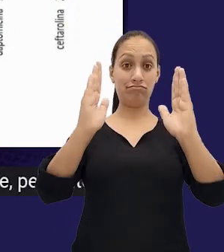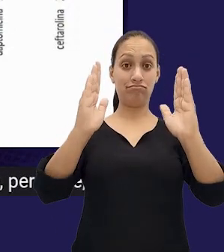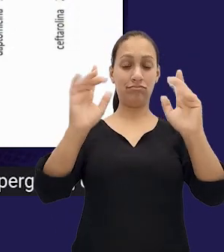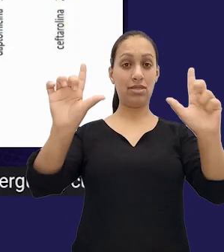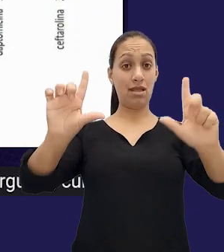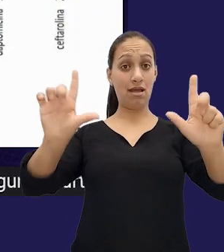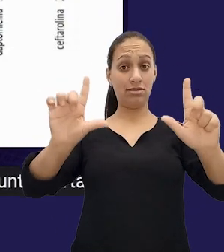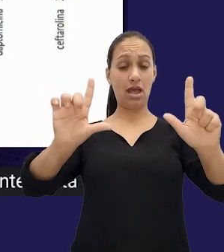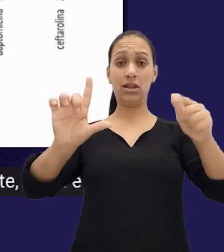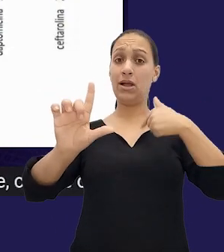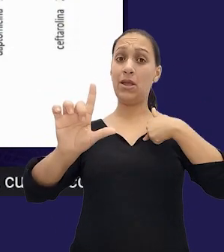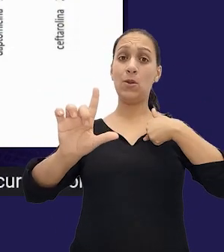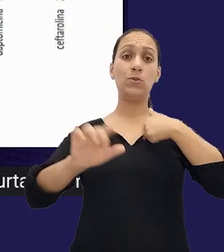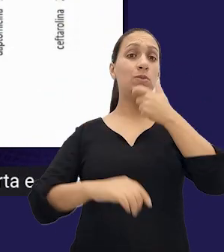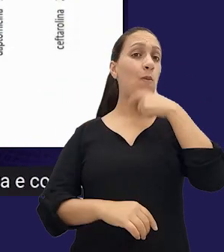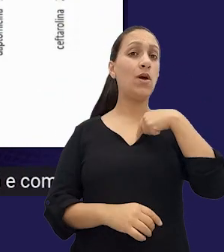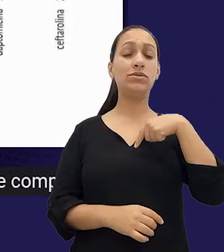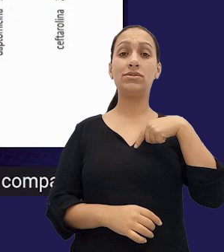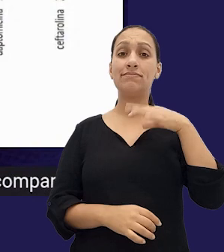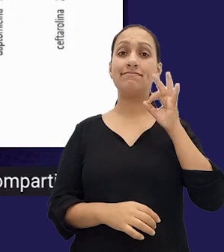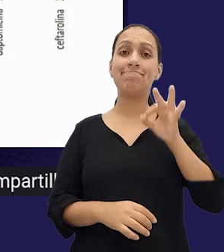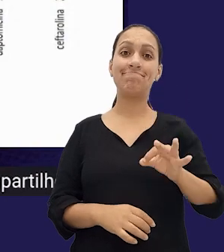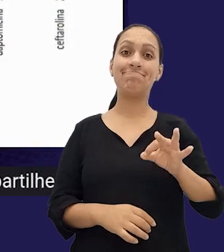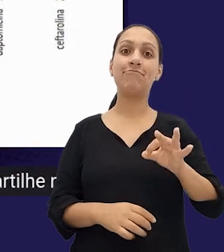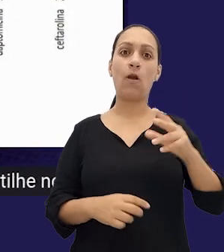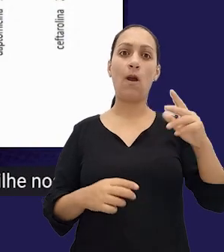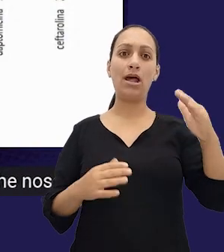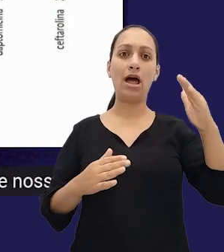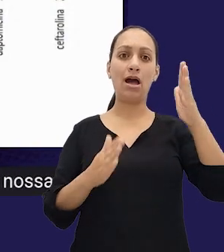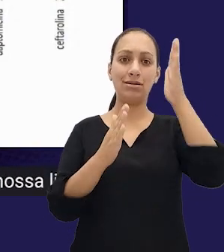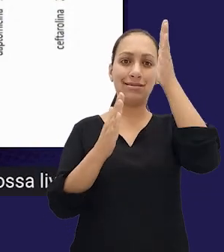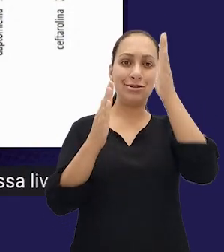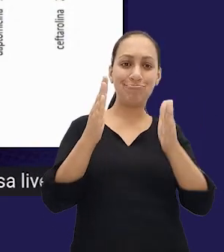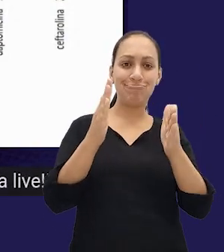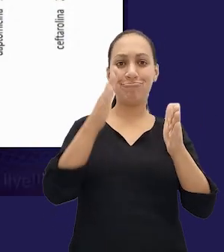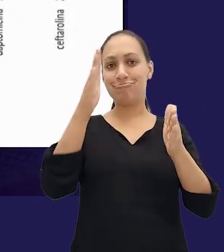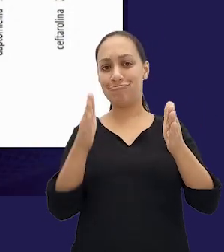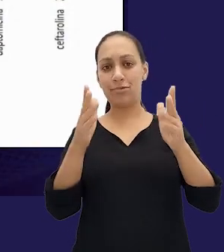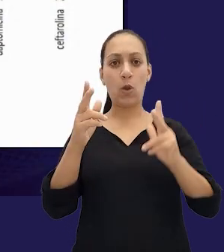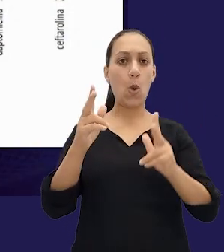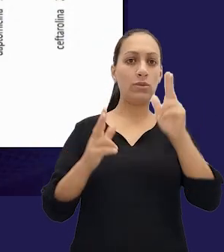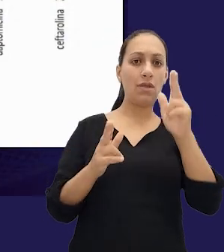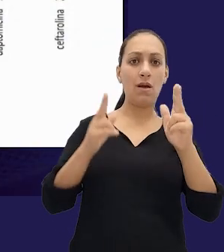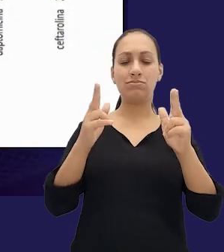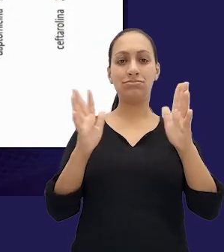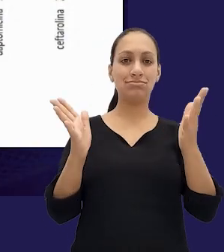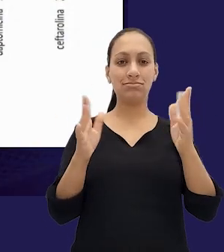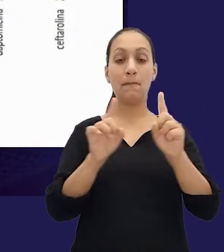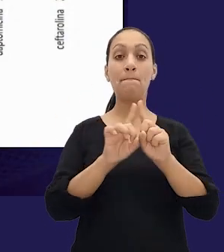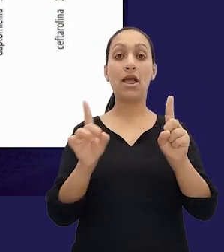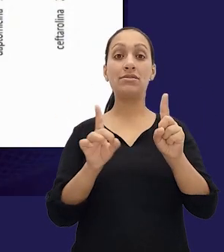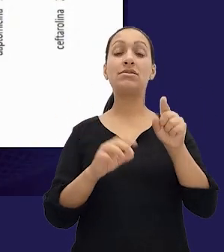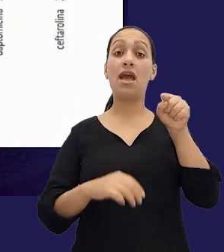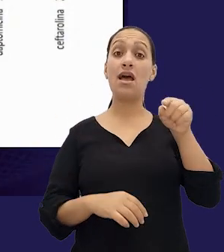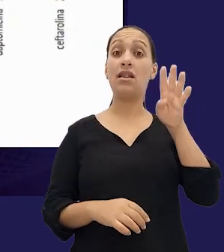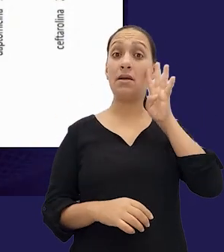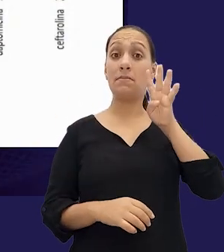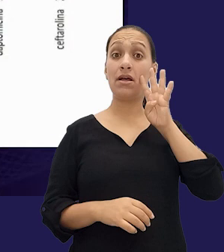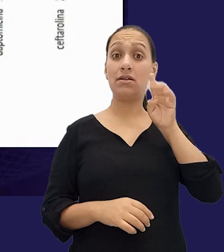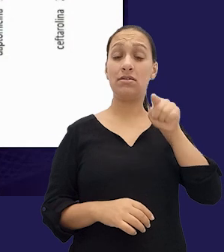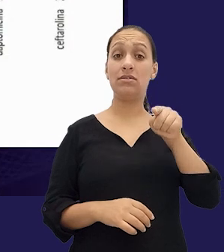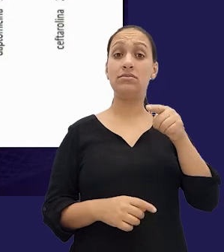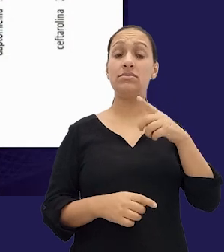tela, e eu não achei justo deixar ela cortada, porque ela é uma imagem muito bacana, que traz para nós duas